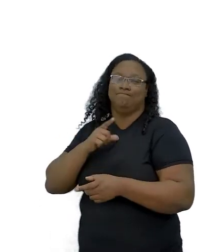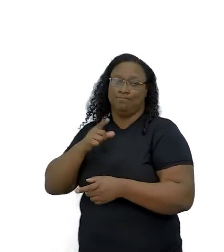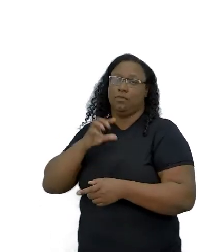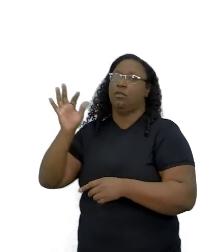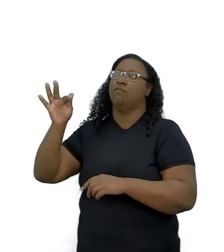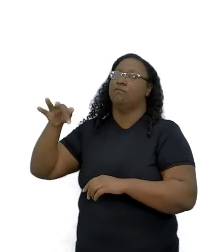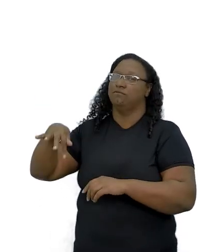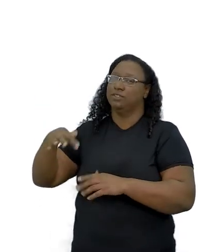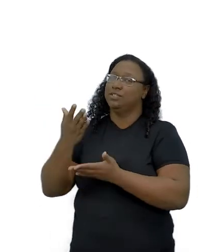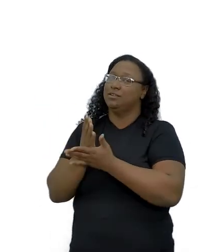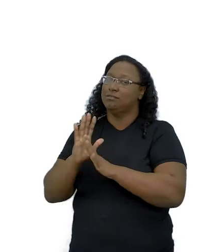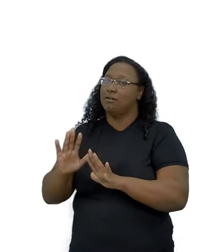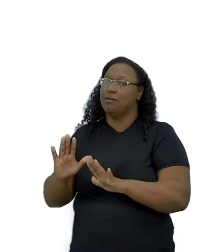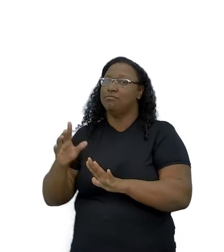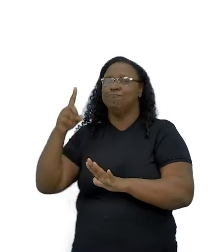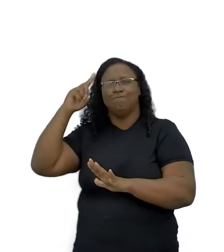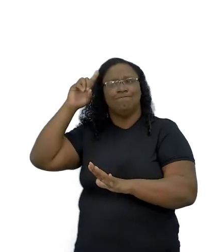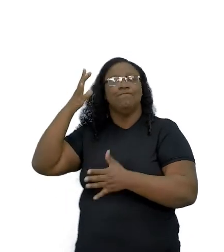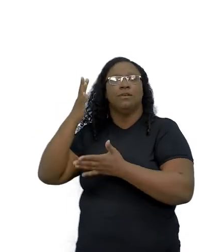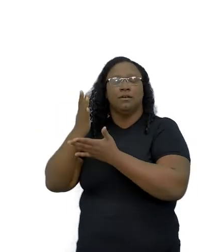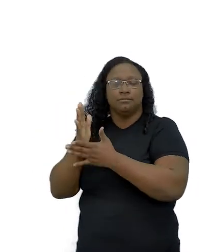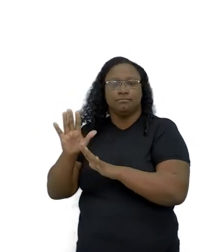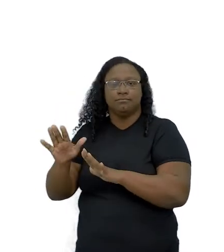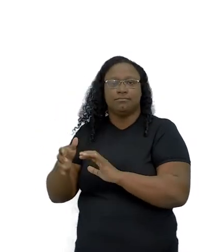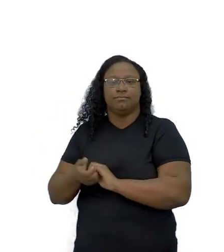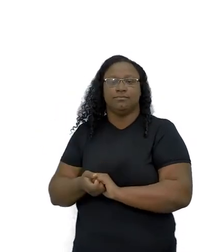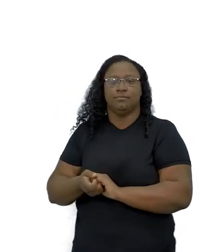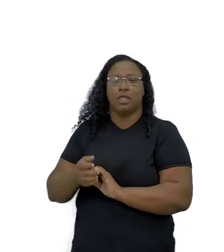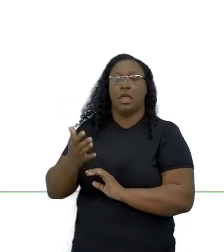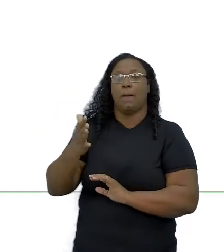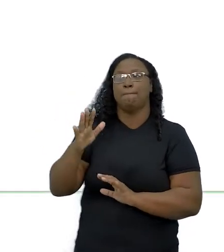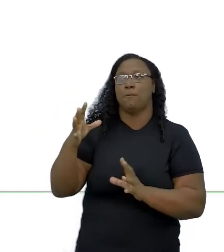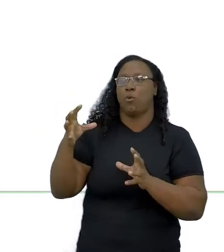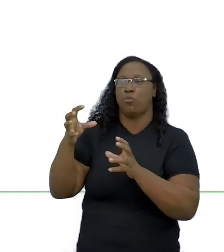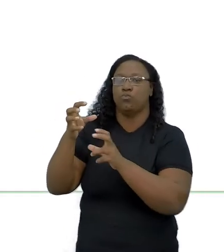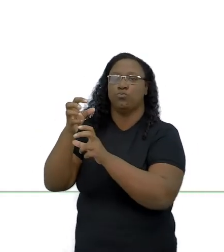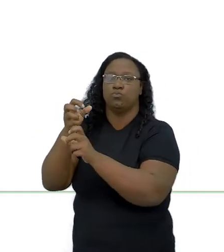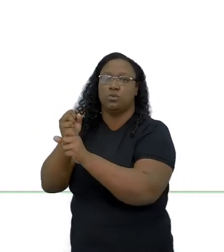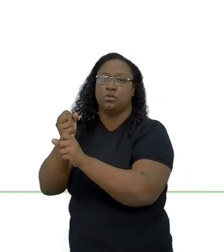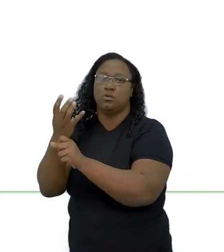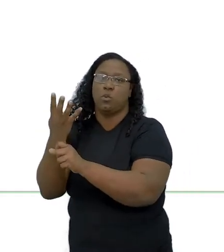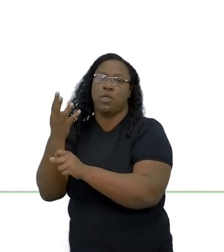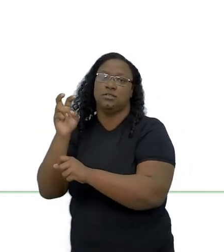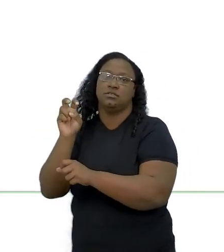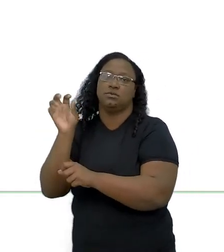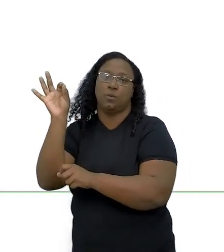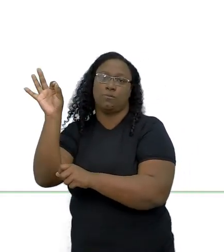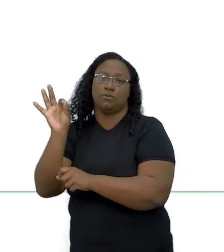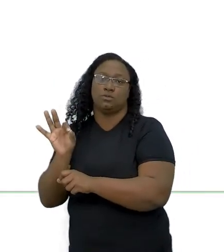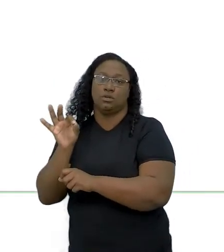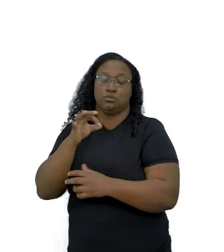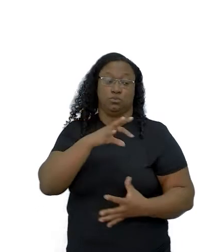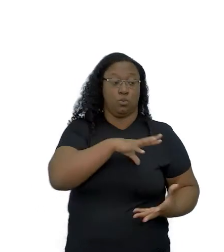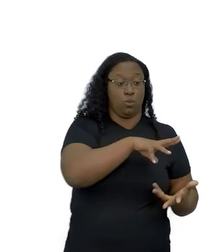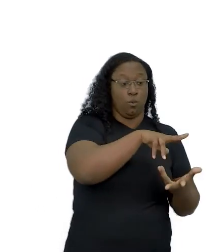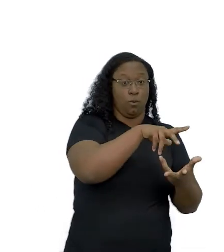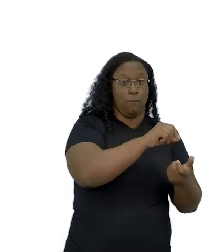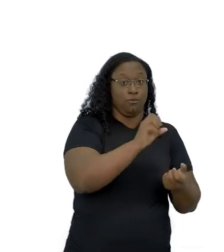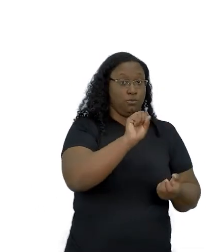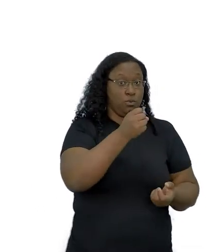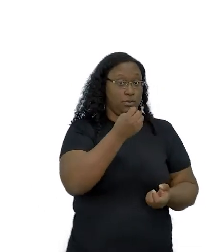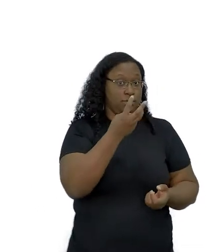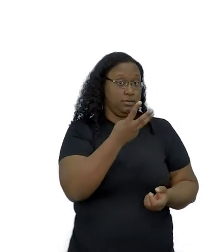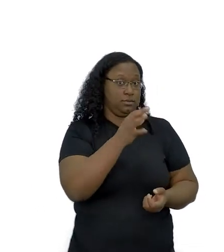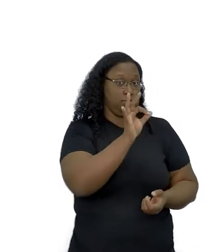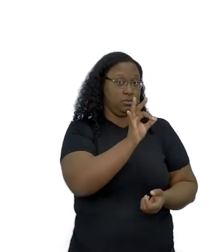combustíveis fósseis, dá 33, 40, 45%, enquanto que o mundo está 83%, tá bom? Por que